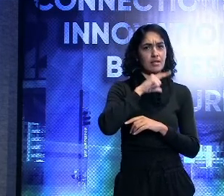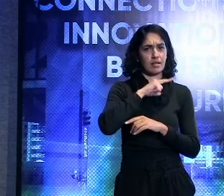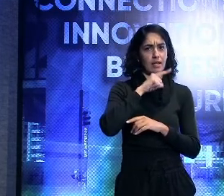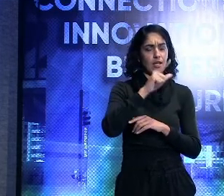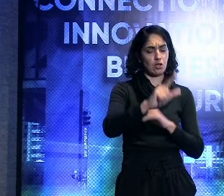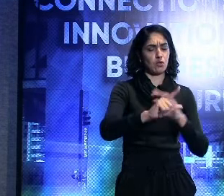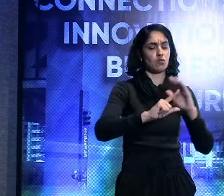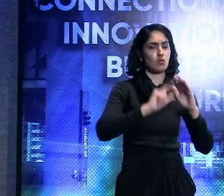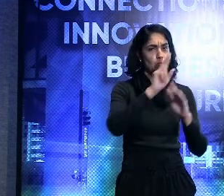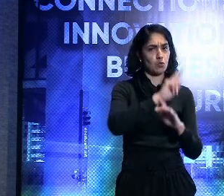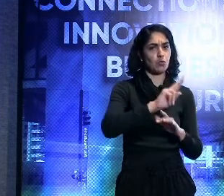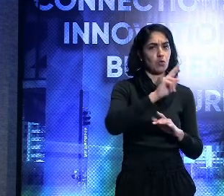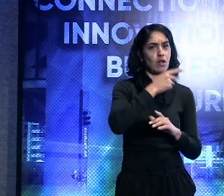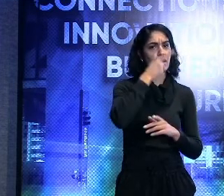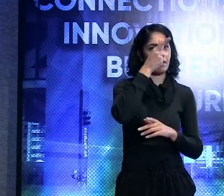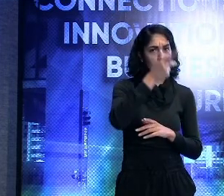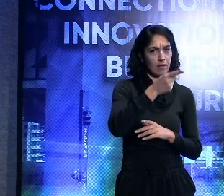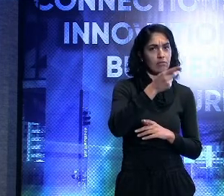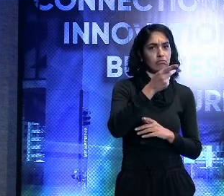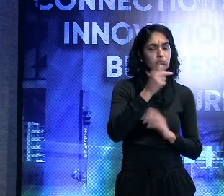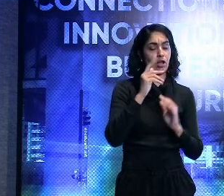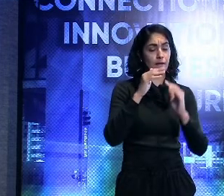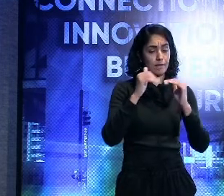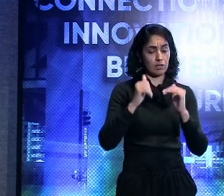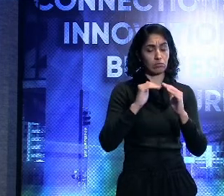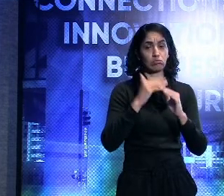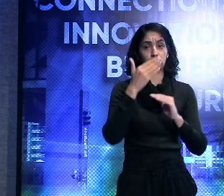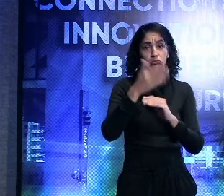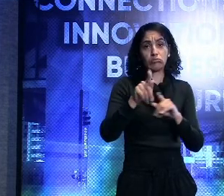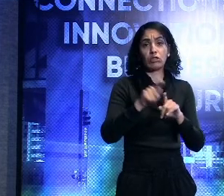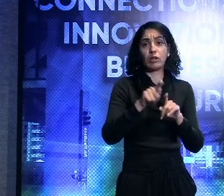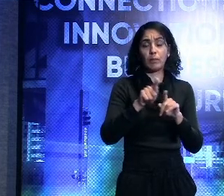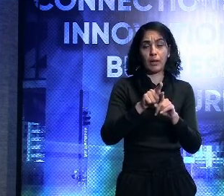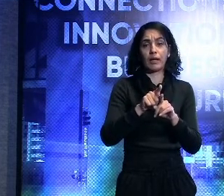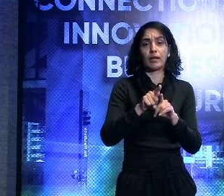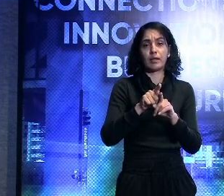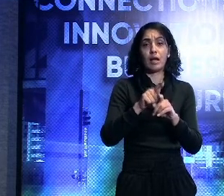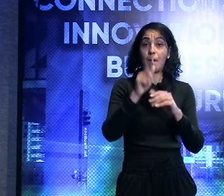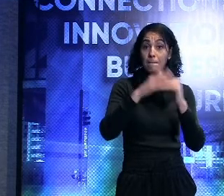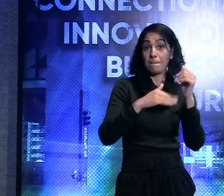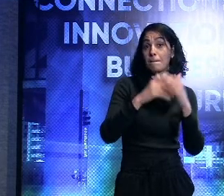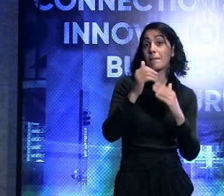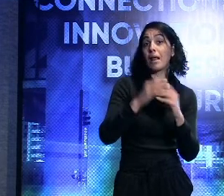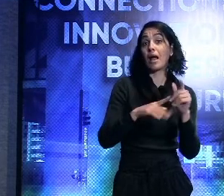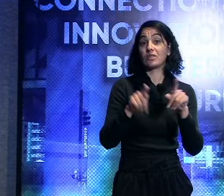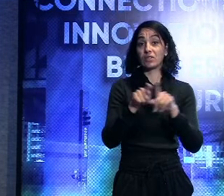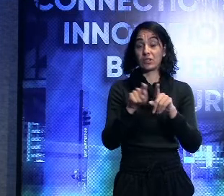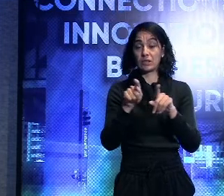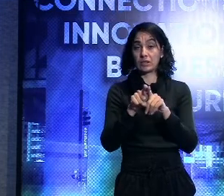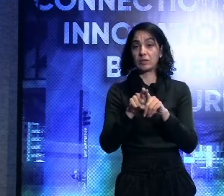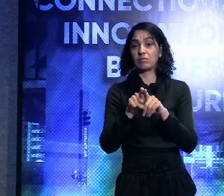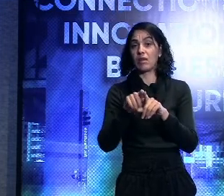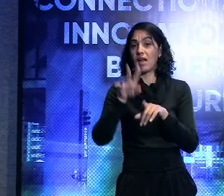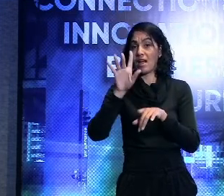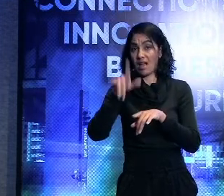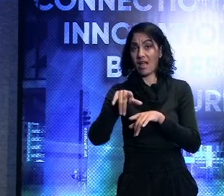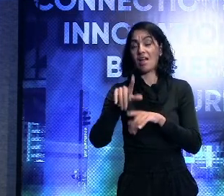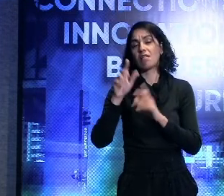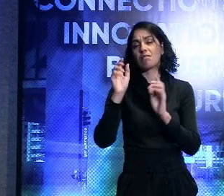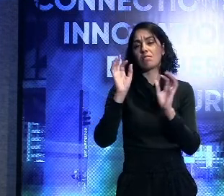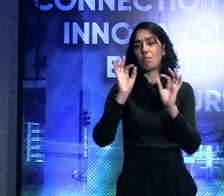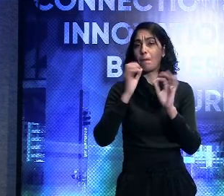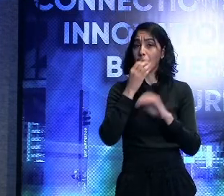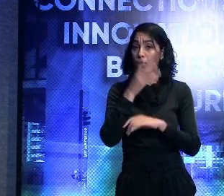falando, validamos desejabilidade, validamos praticabilidade e validamos se isso é viável em cada uma